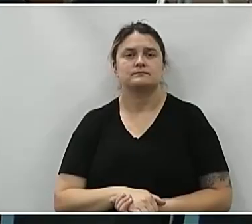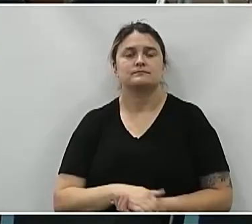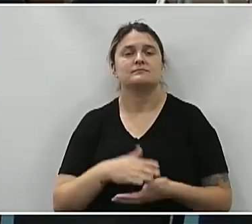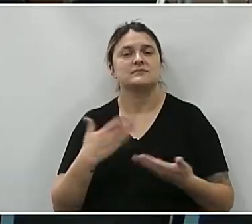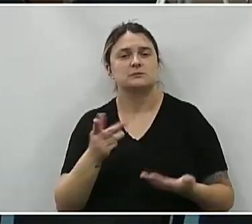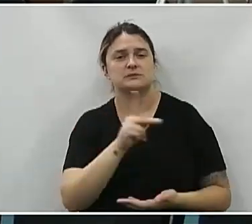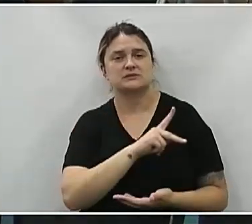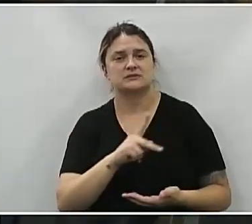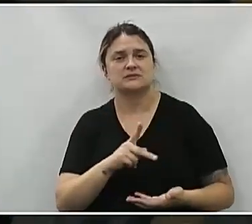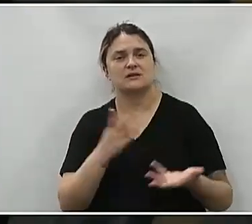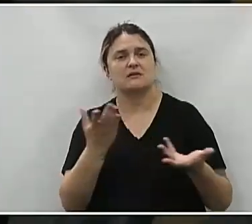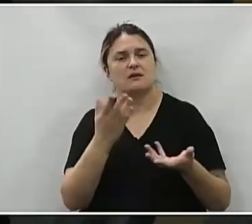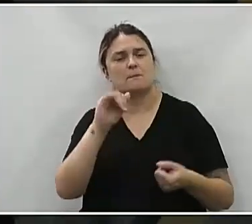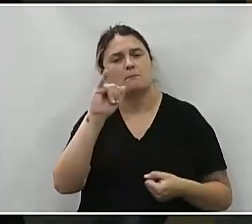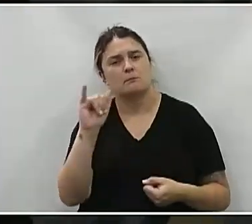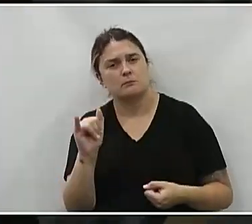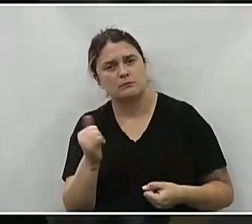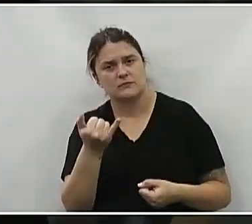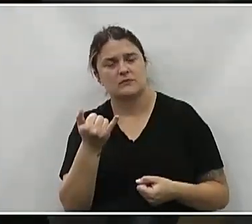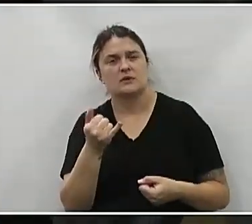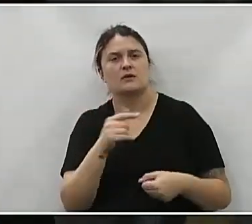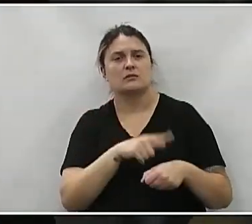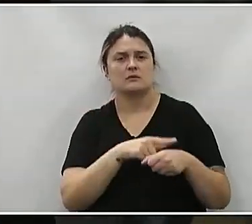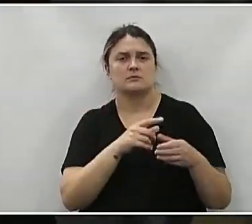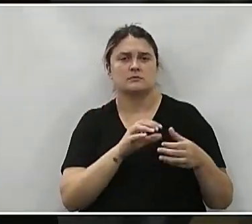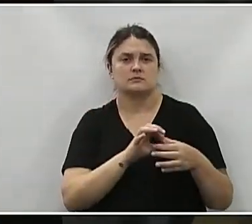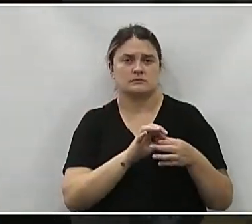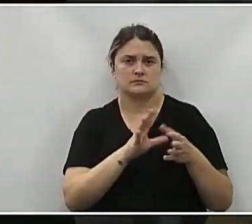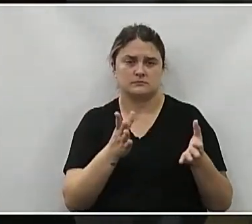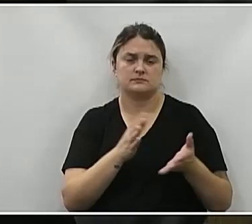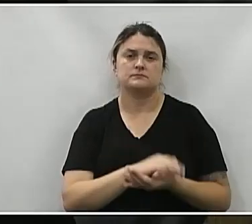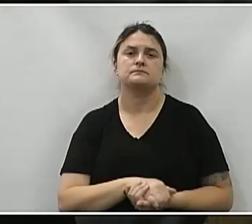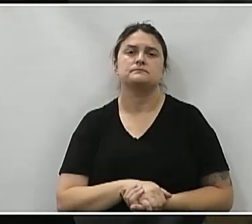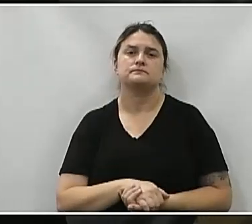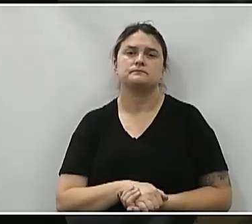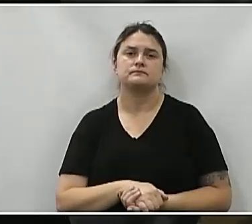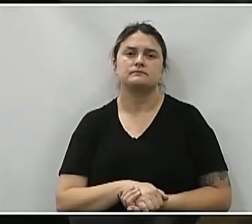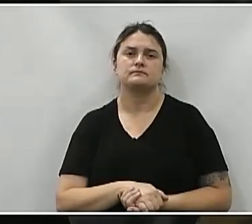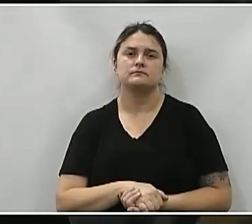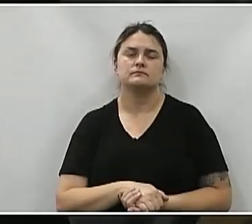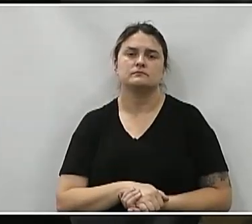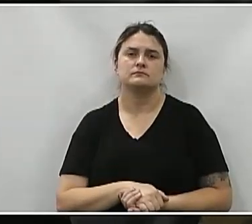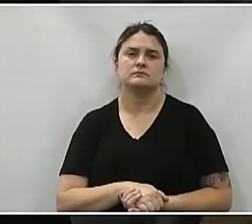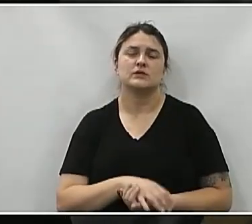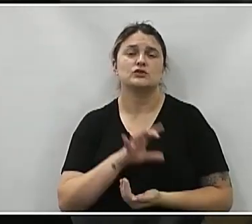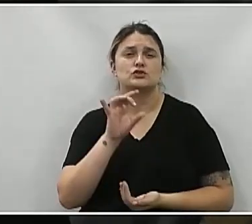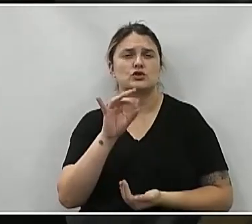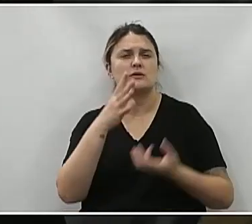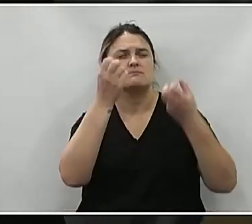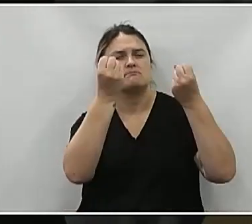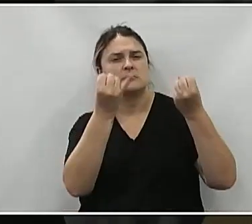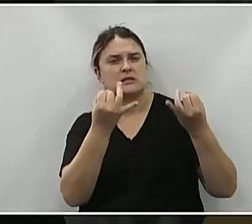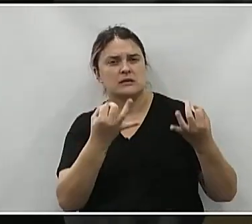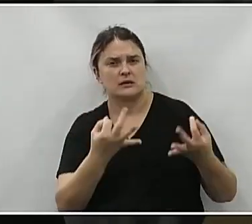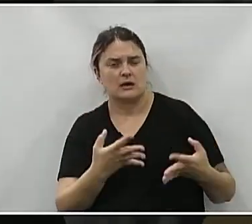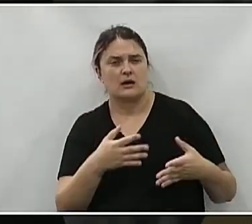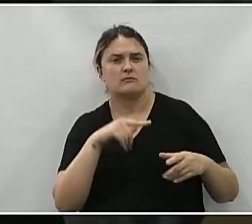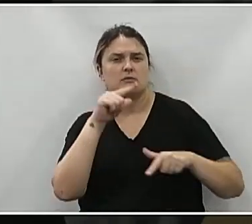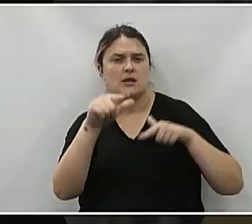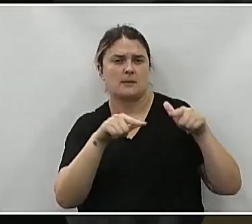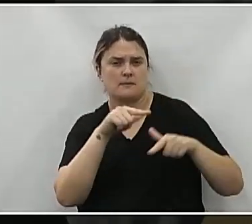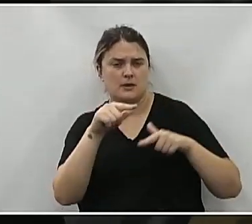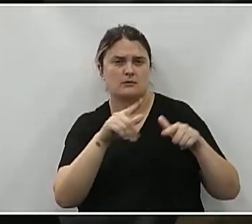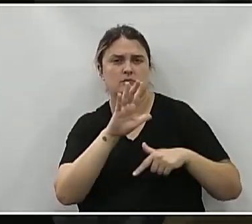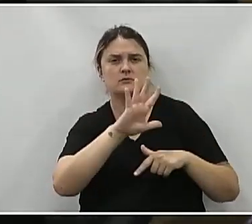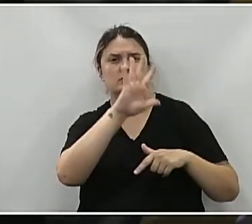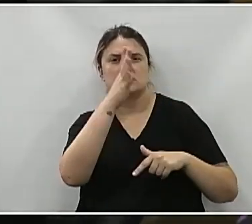senhor presidente quero aproveitar a palavra livre para apenas para prestar conta aqui né do trabalho que